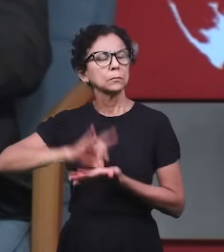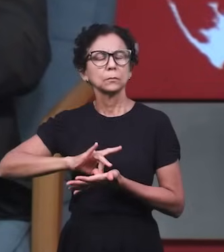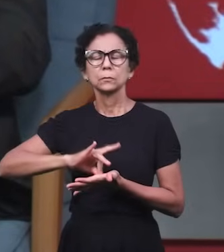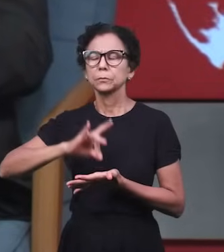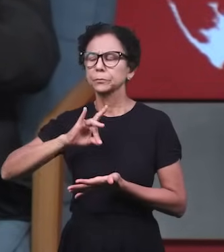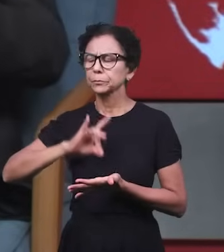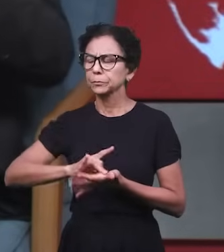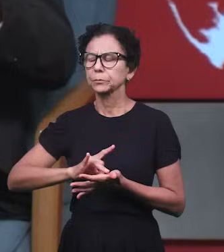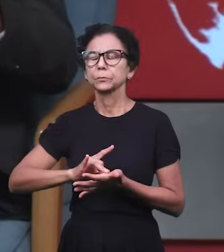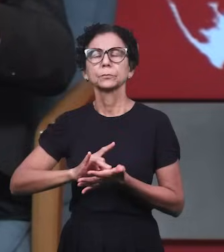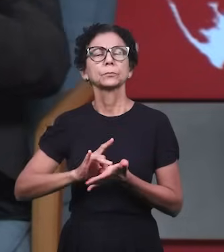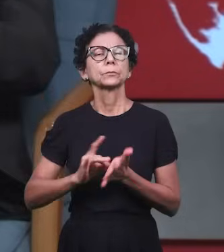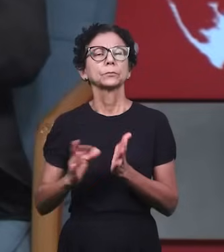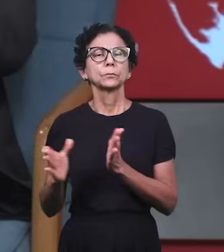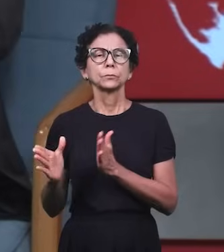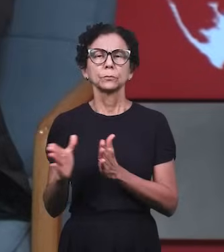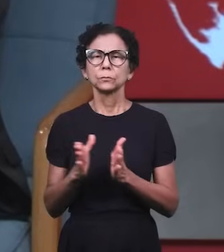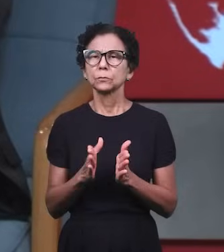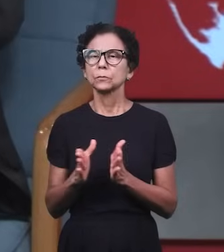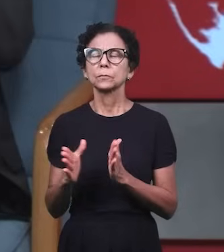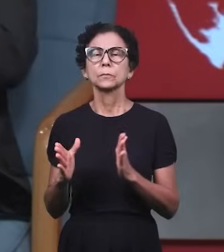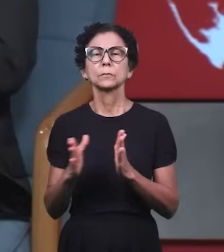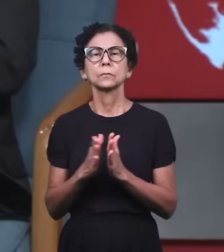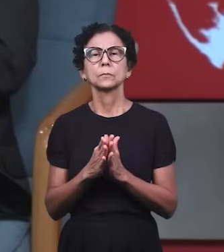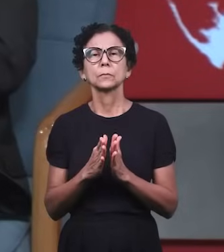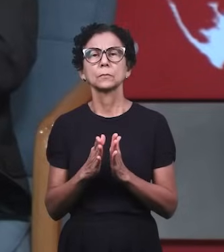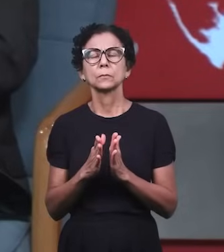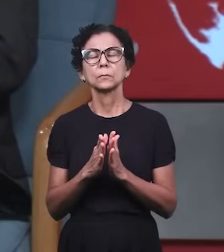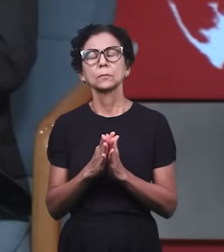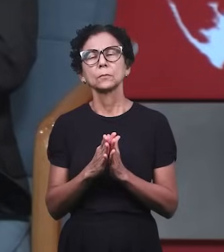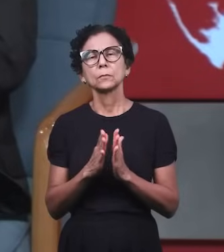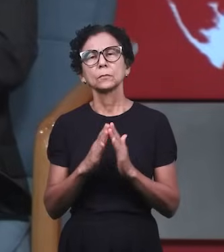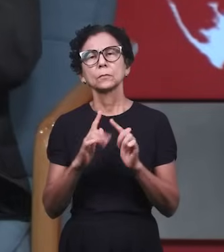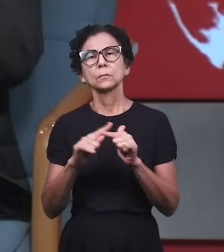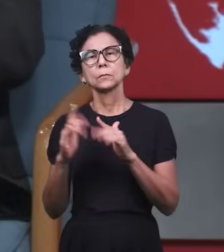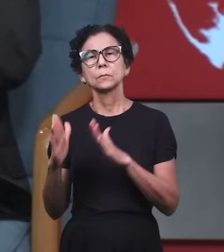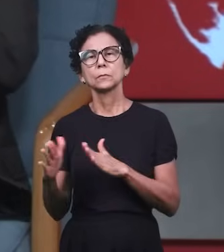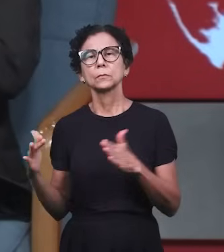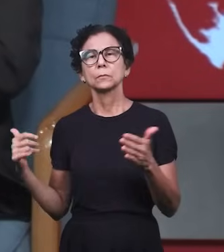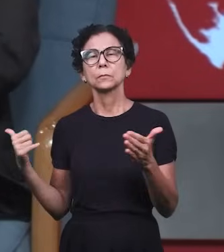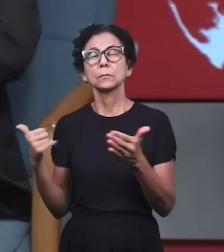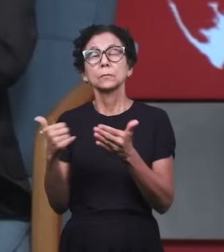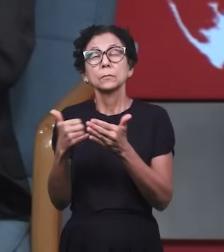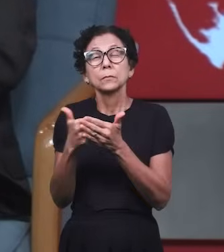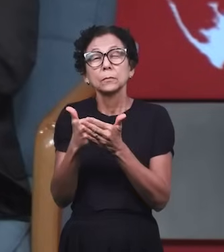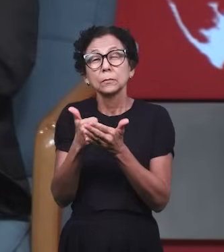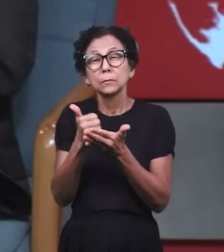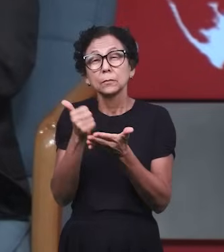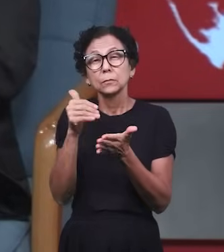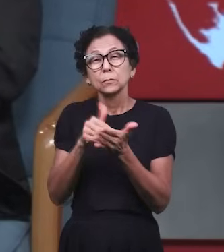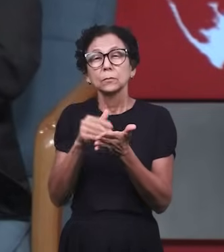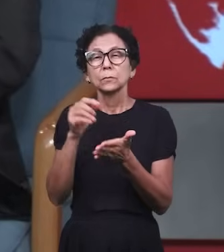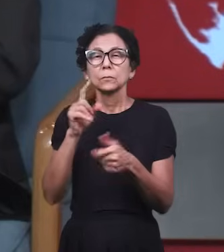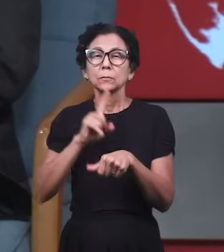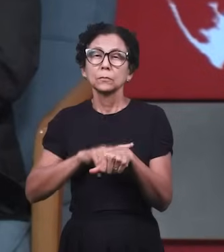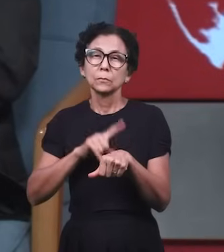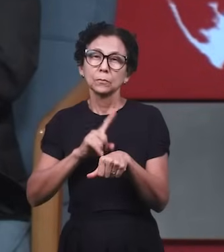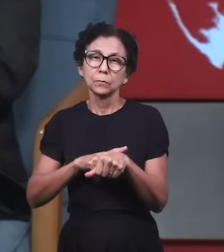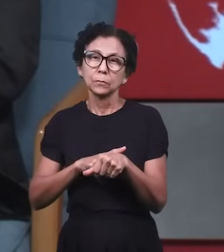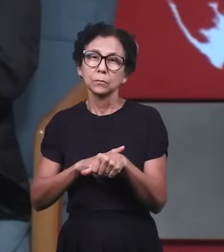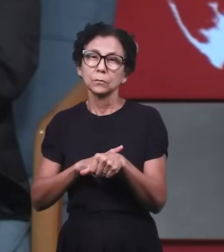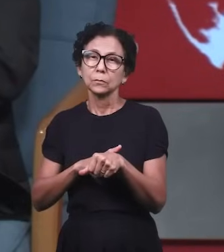de Apocalipse mostra, em todo o período da igreja, até a última igreja, até o último momento da igreja, que é o